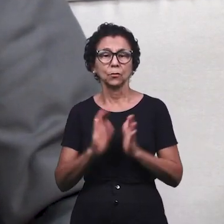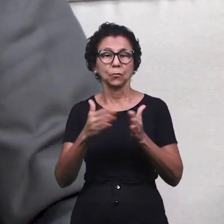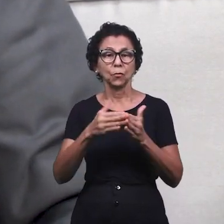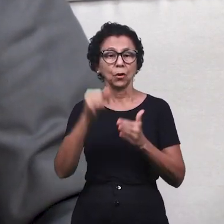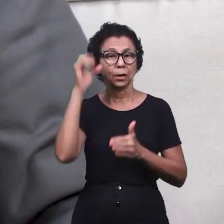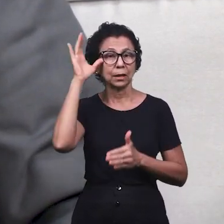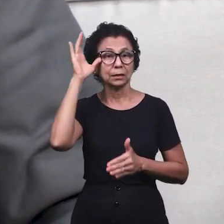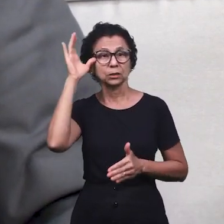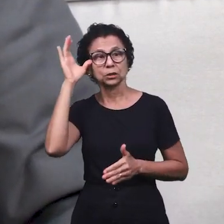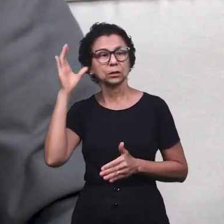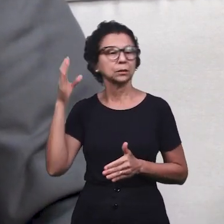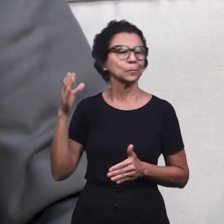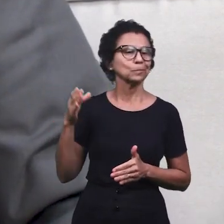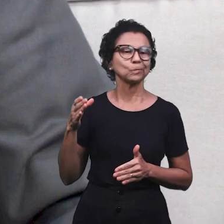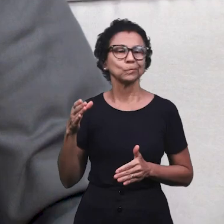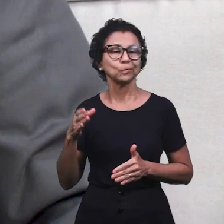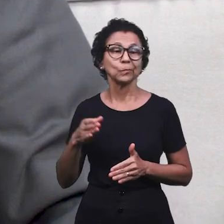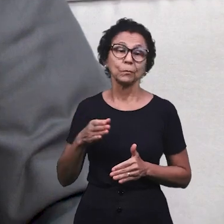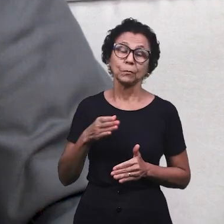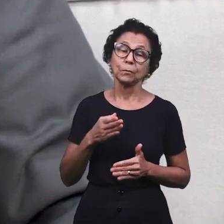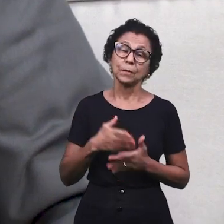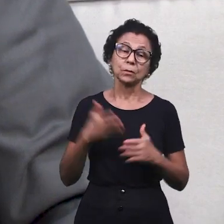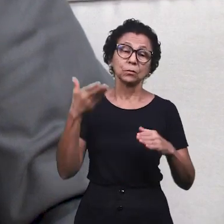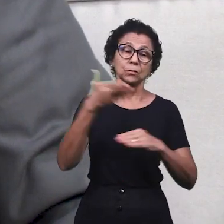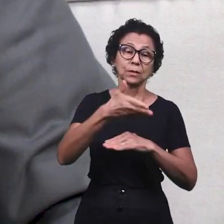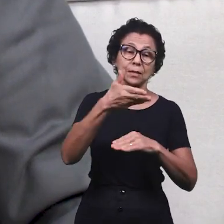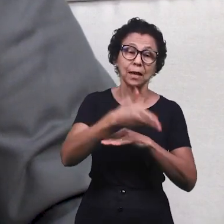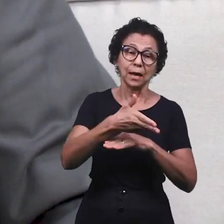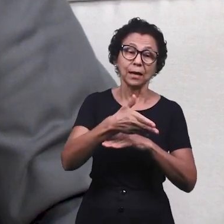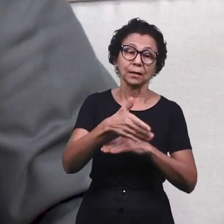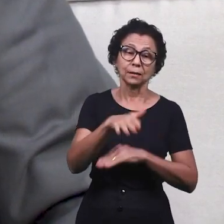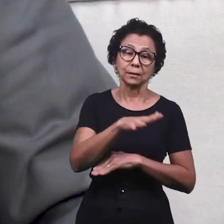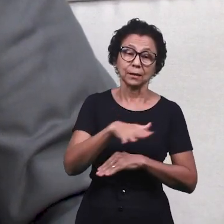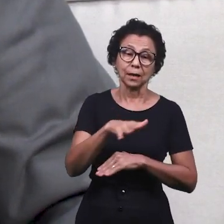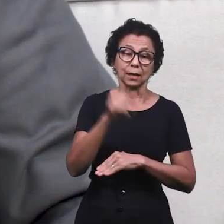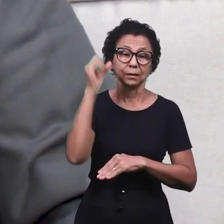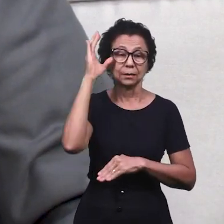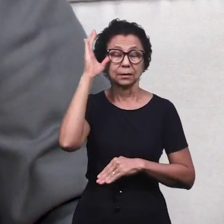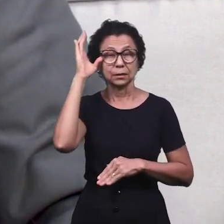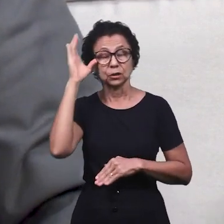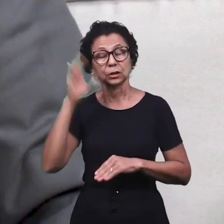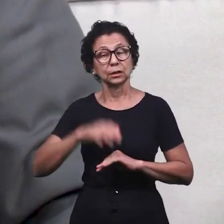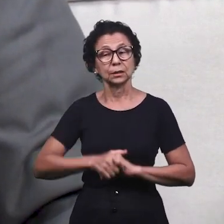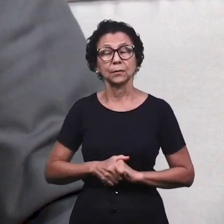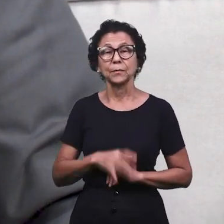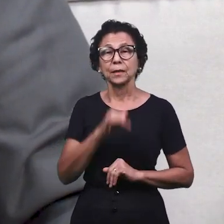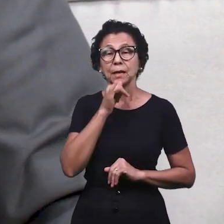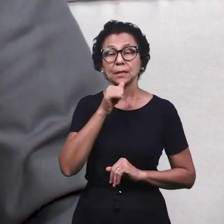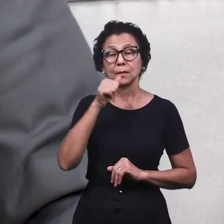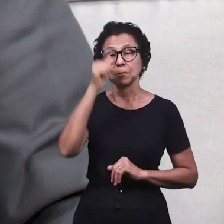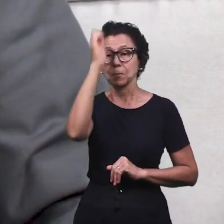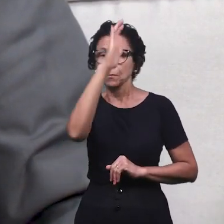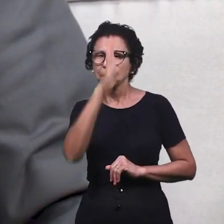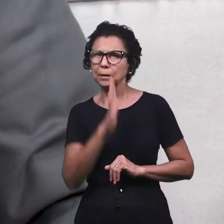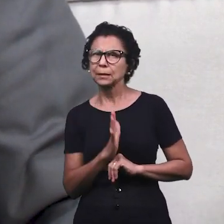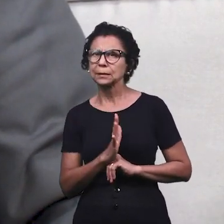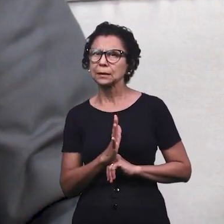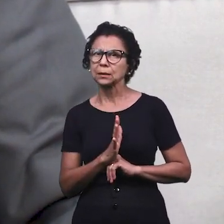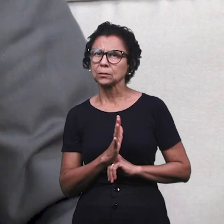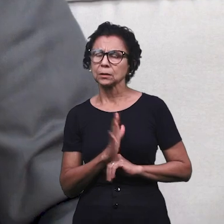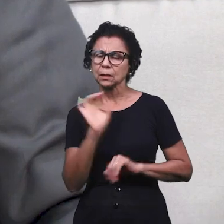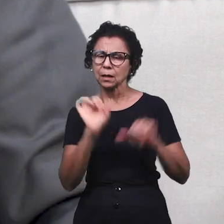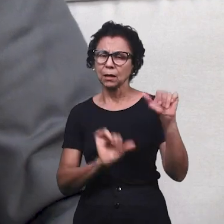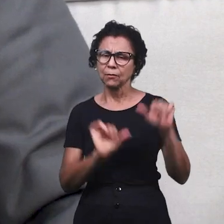vai conhecer um pouco mais o mercado, você vê que vai ter algumas, principalmente, por exemplo, no Brasil, vai ter alguns pontos que você vai ter que levar